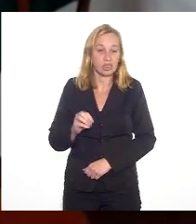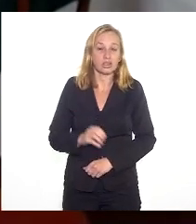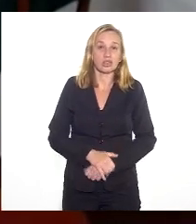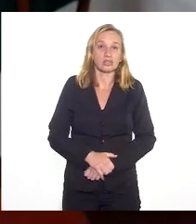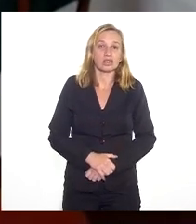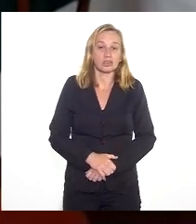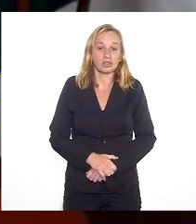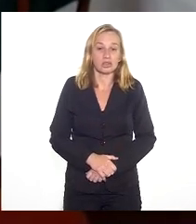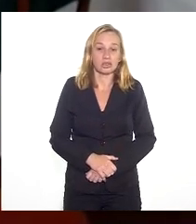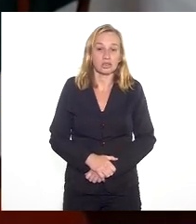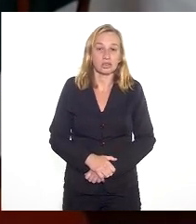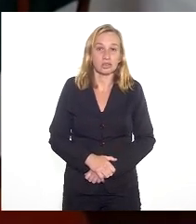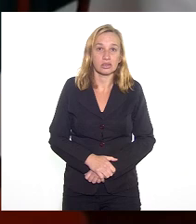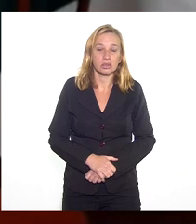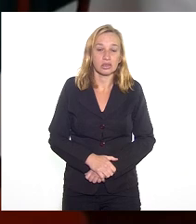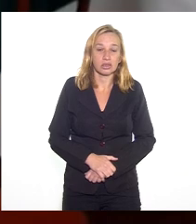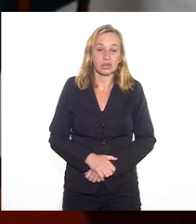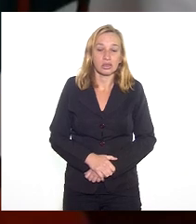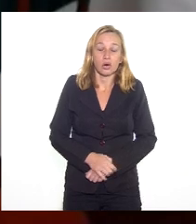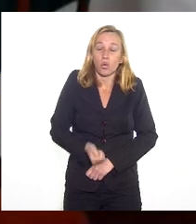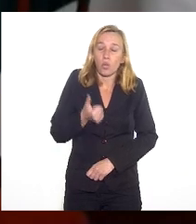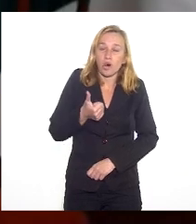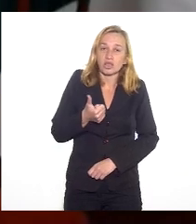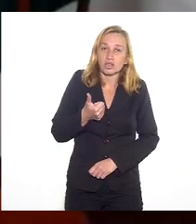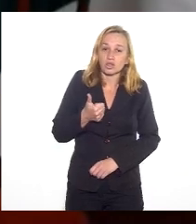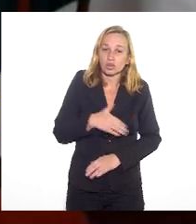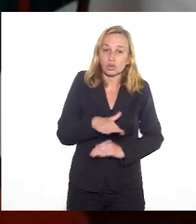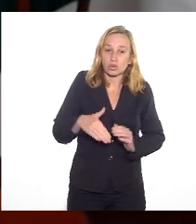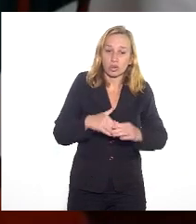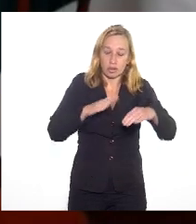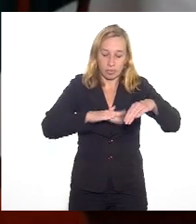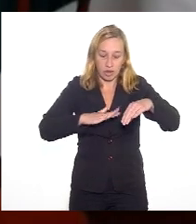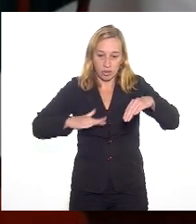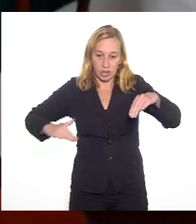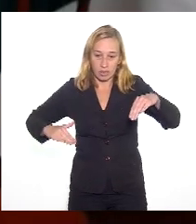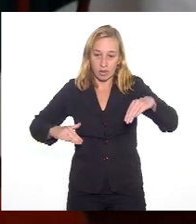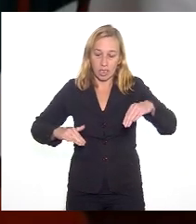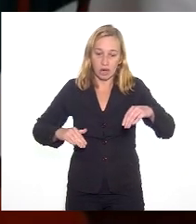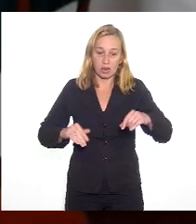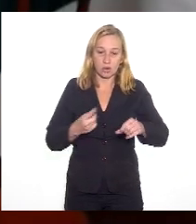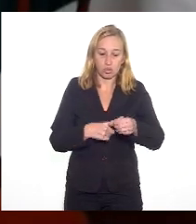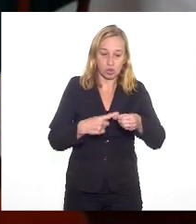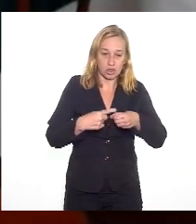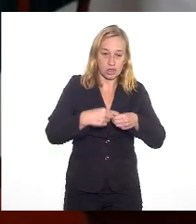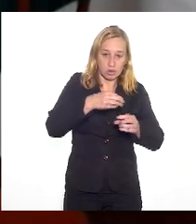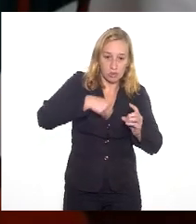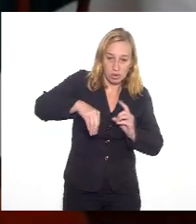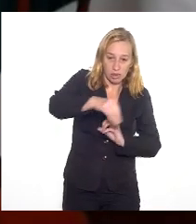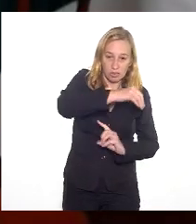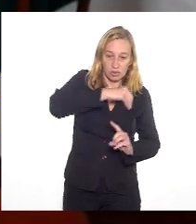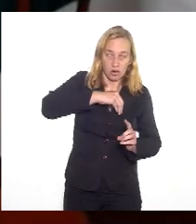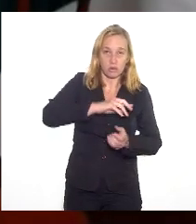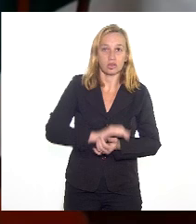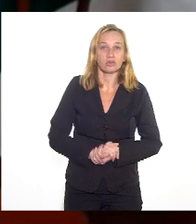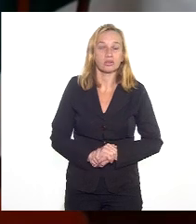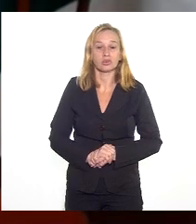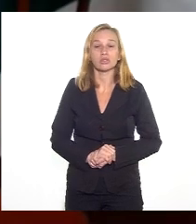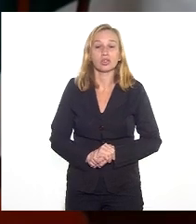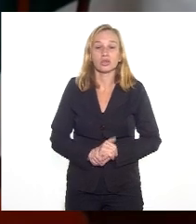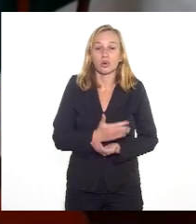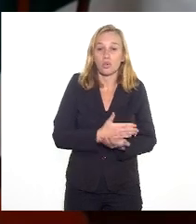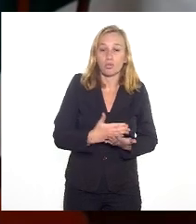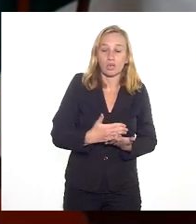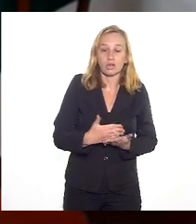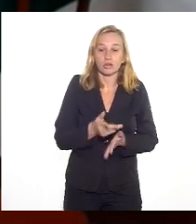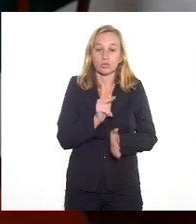pegou a concessão de quase toda a Baía de Guanabara, os municípios em volta. Começa um